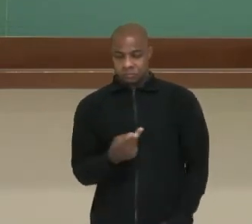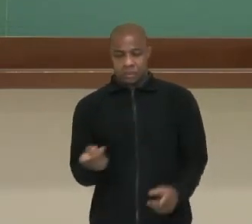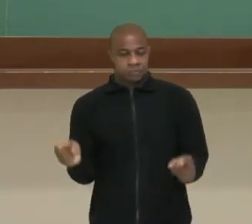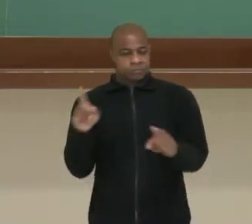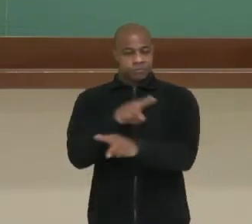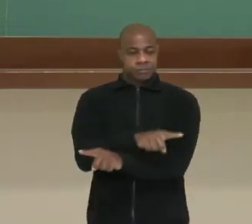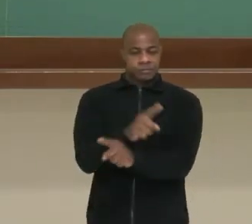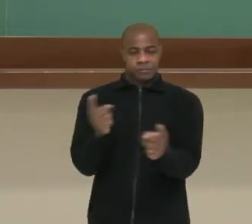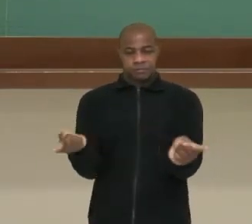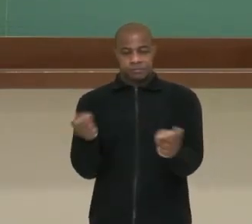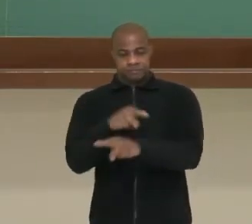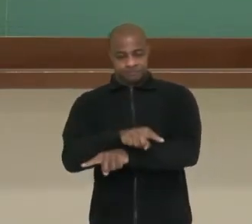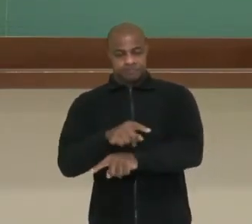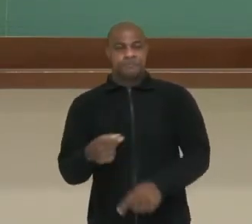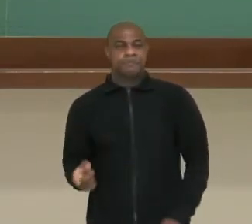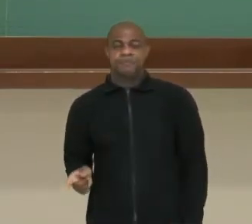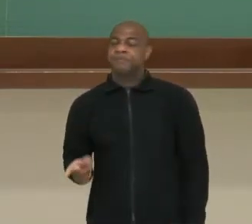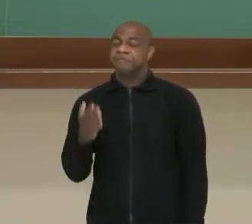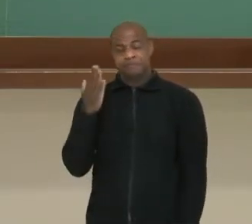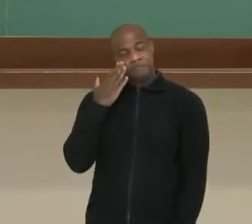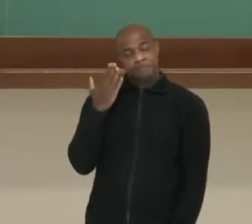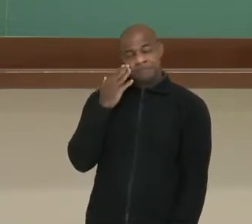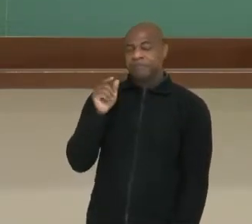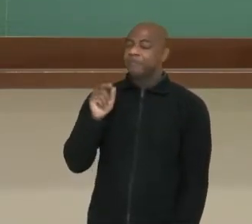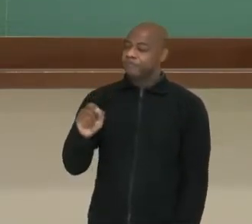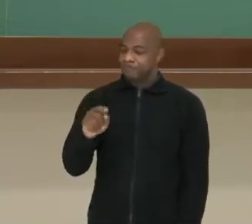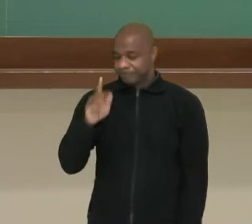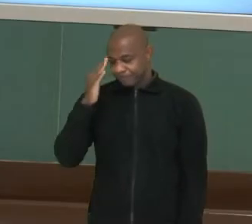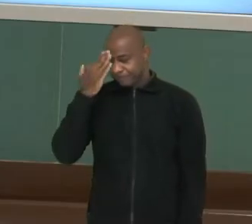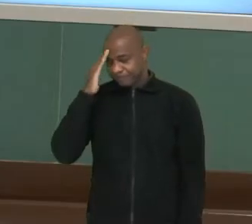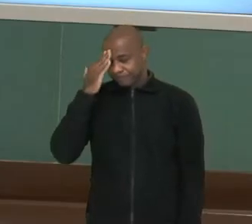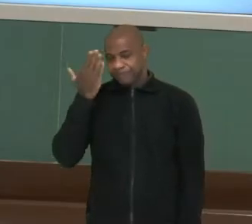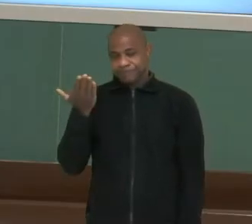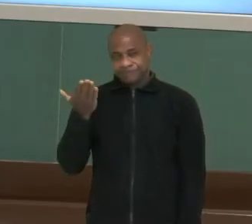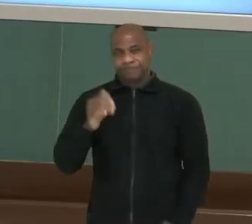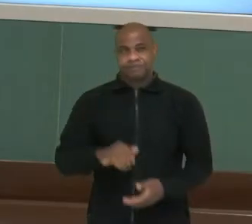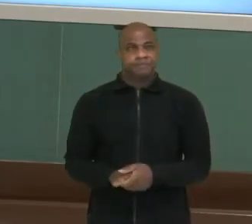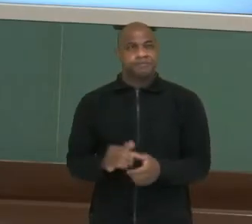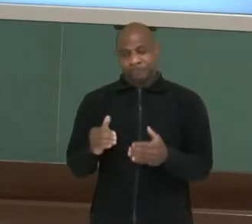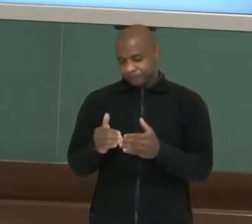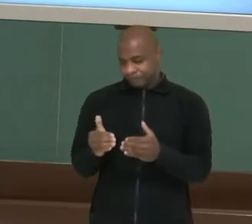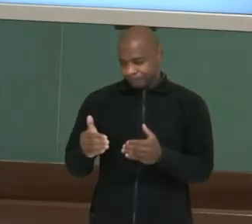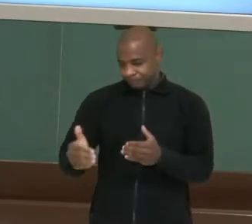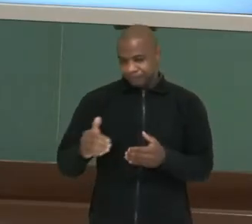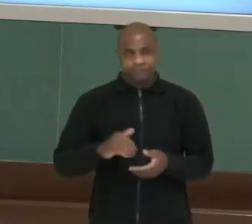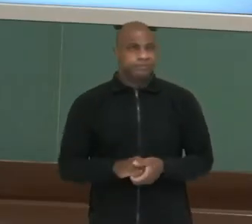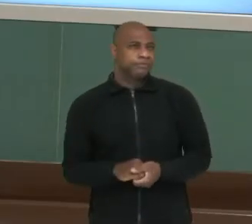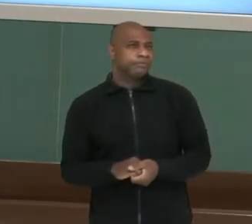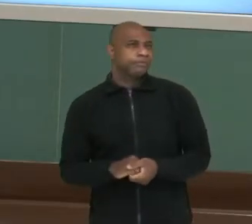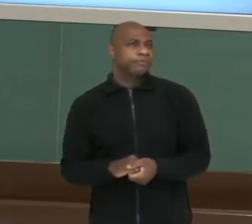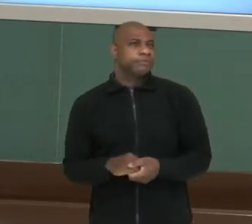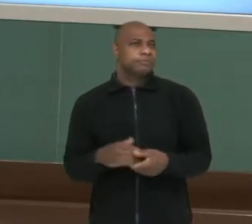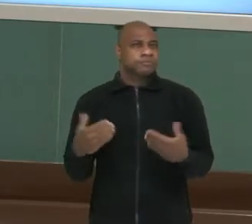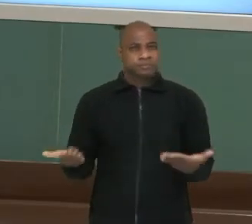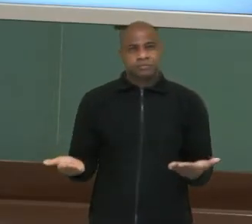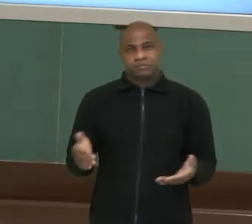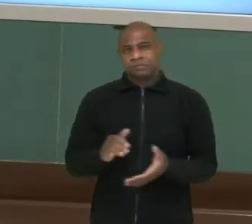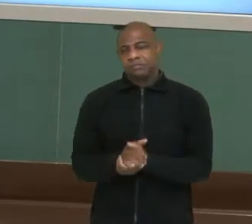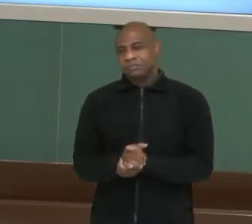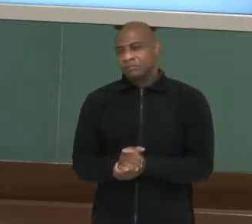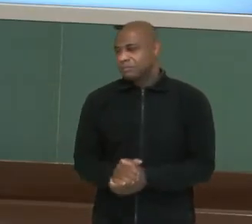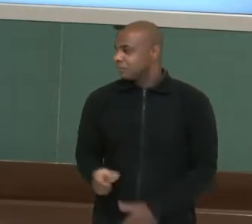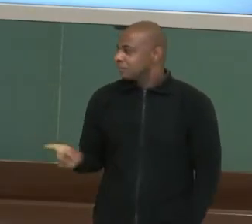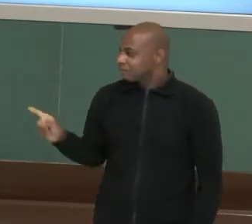outro. E é claro, sabendo que você pegou essa ideia, vamos um pouquinho adiante? Pessoal, assim, aqui